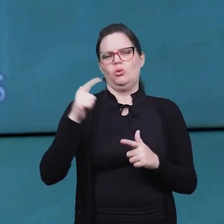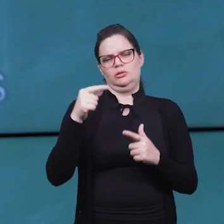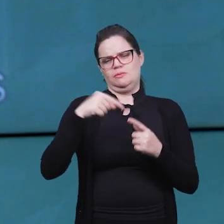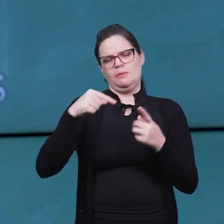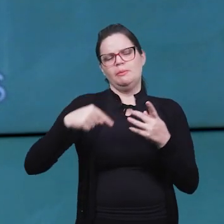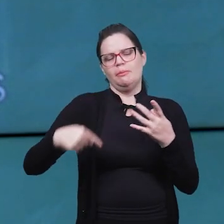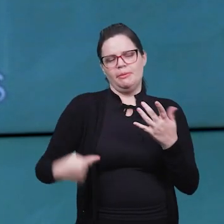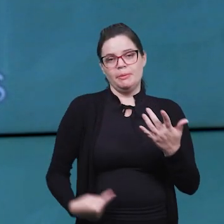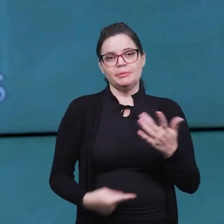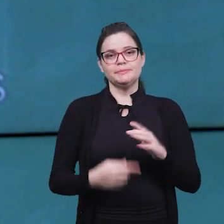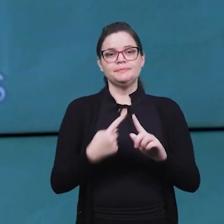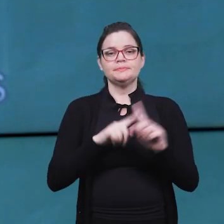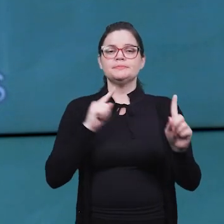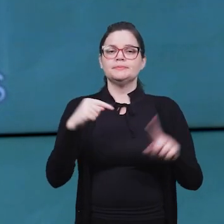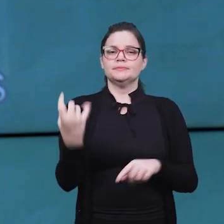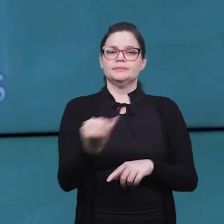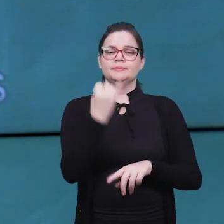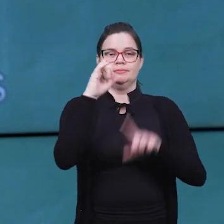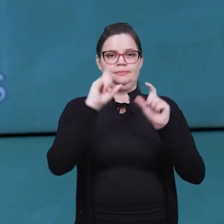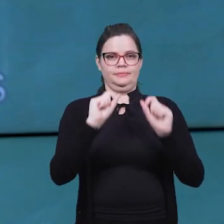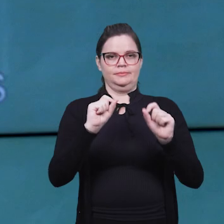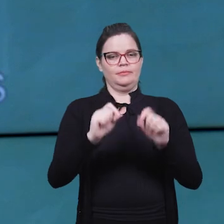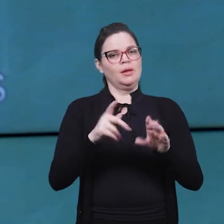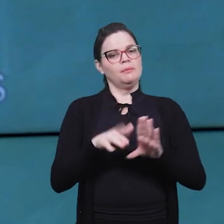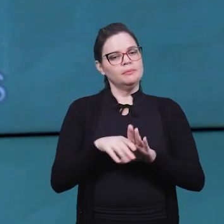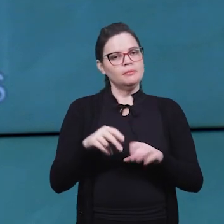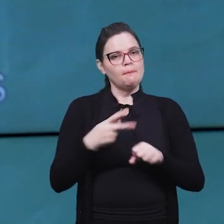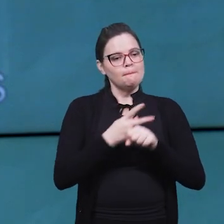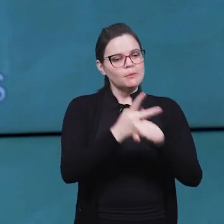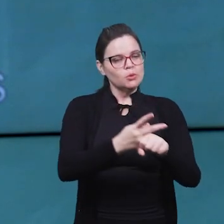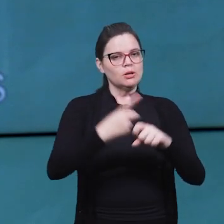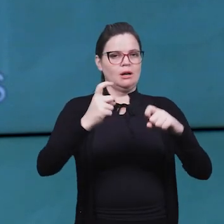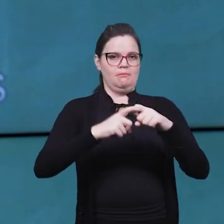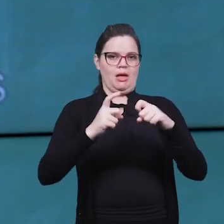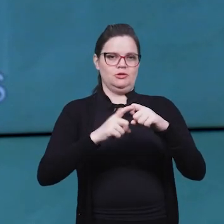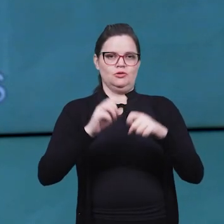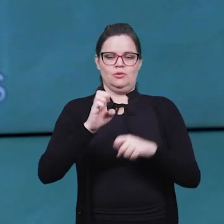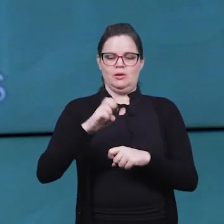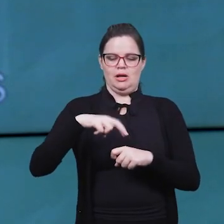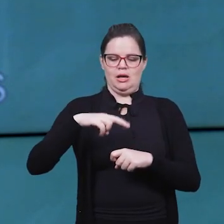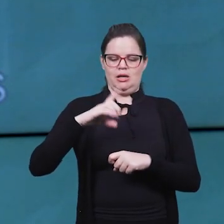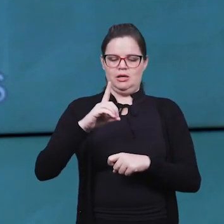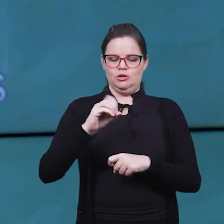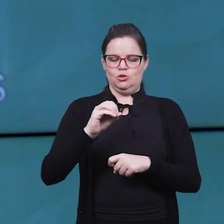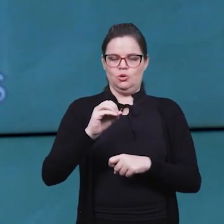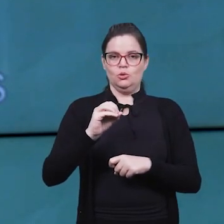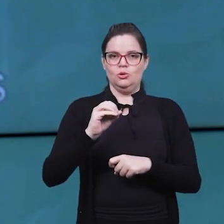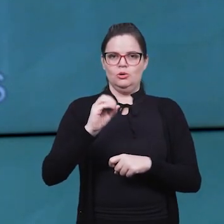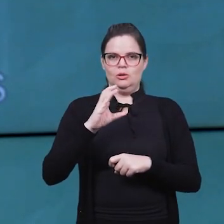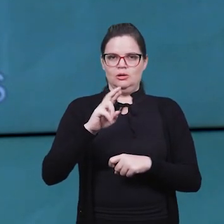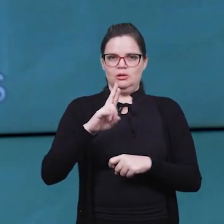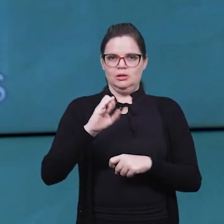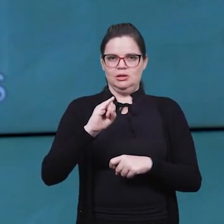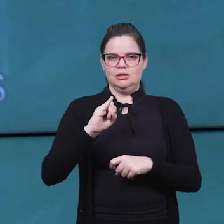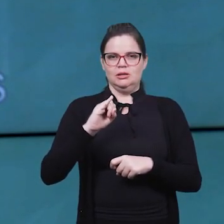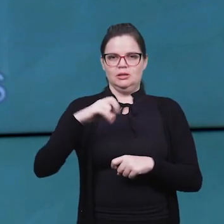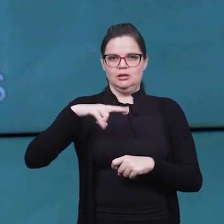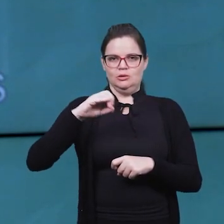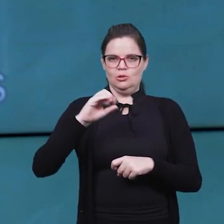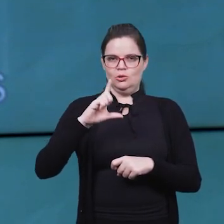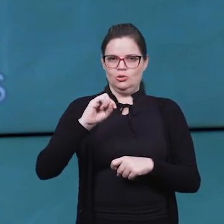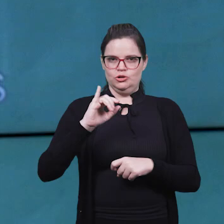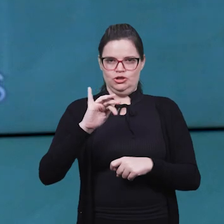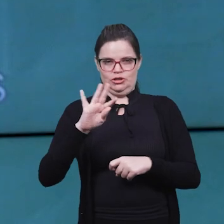É muito importante buscar um endocrinologista quando perceber que os exames de rotina de glicemia